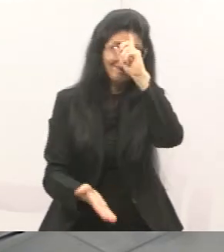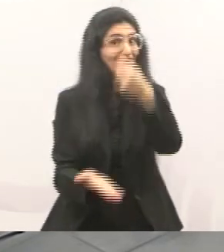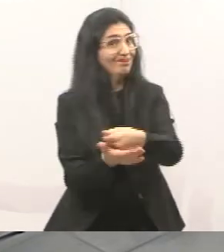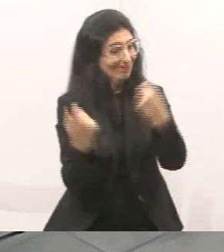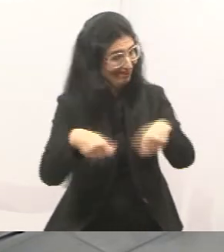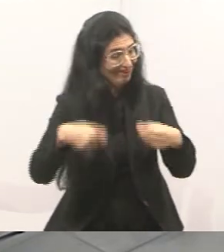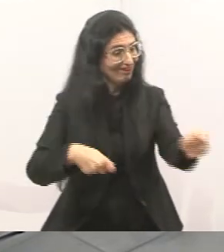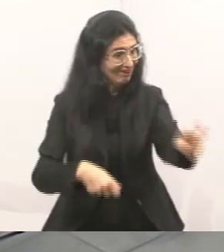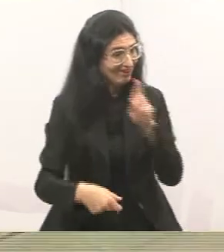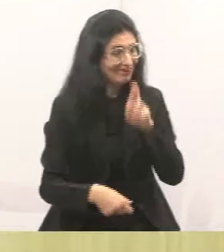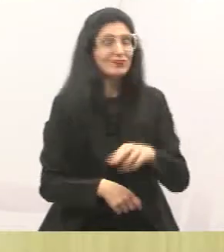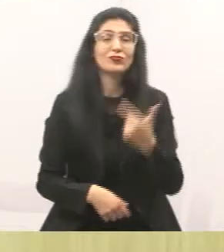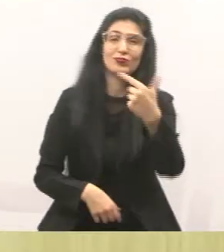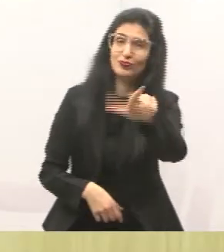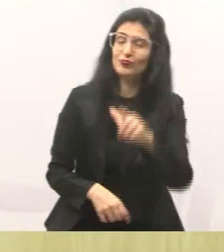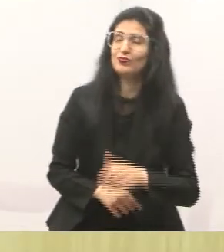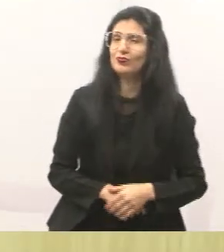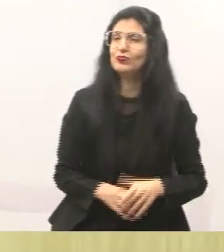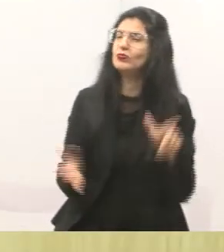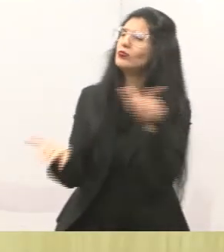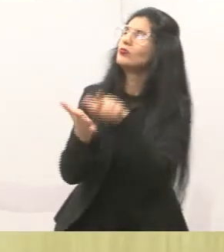pedido de informações.